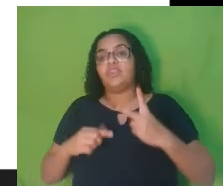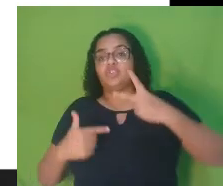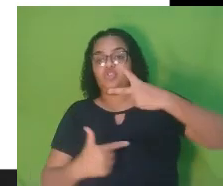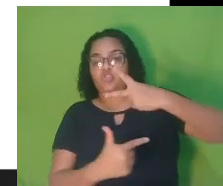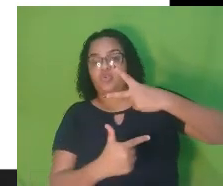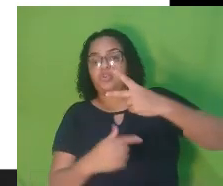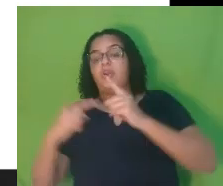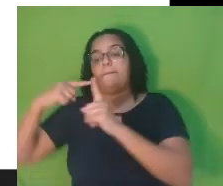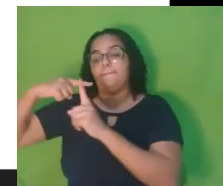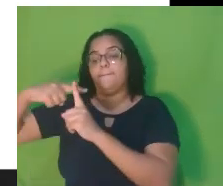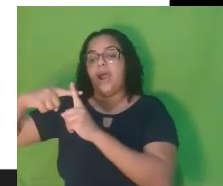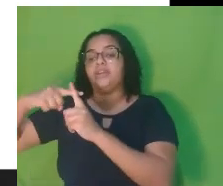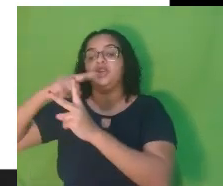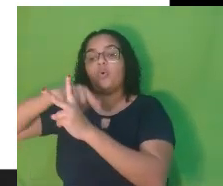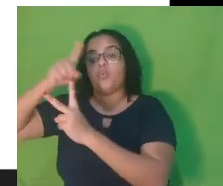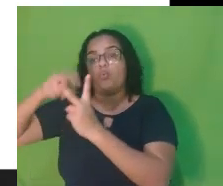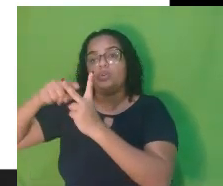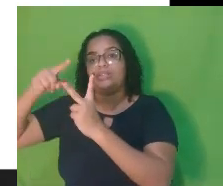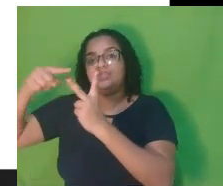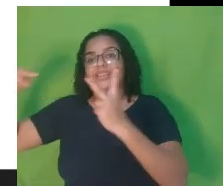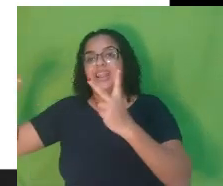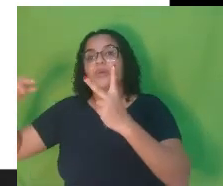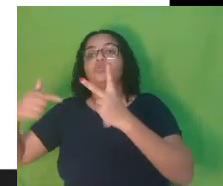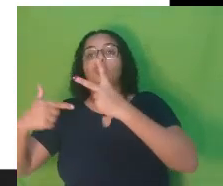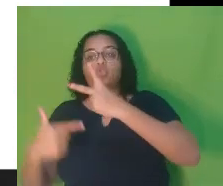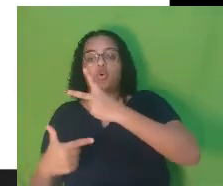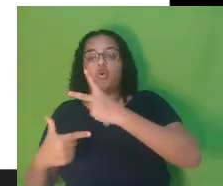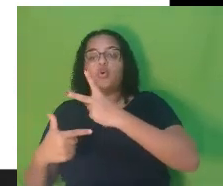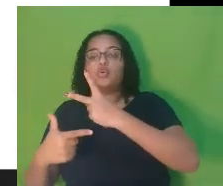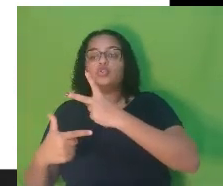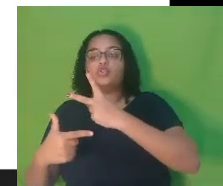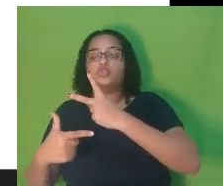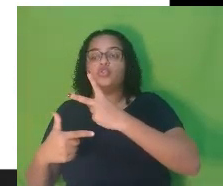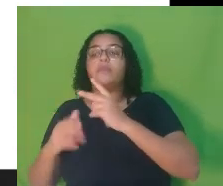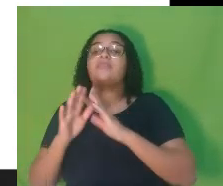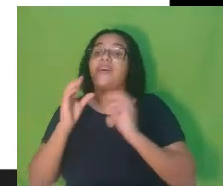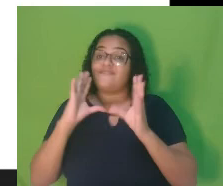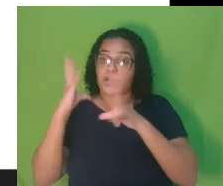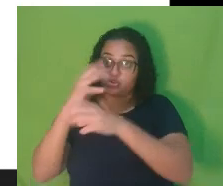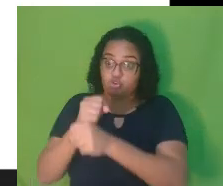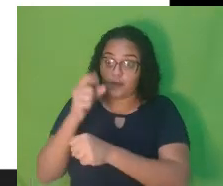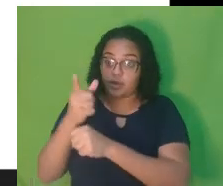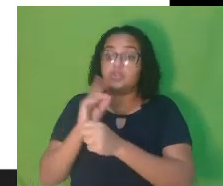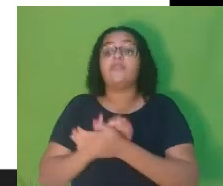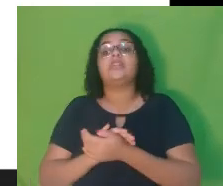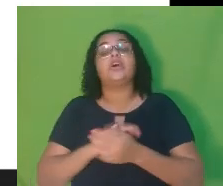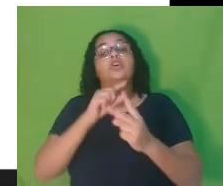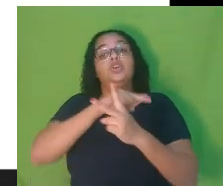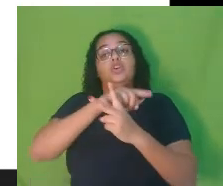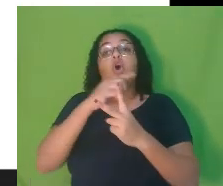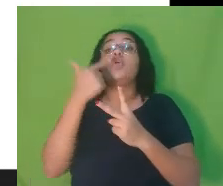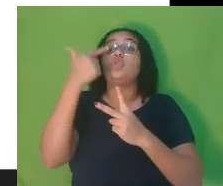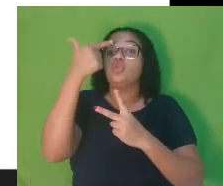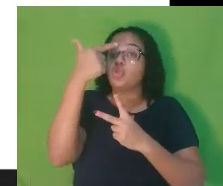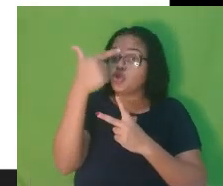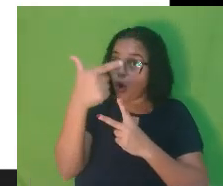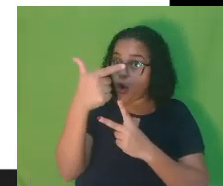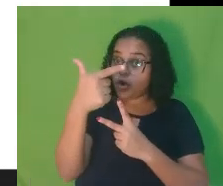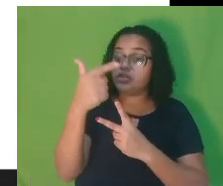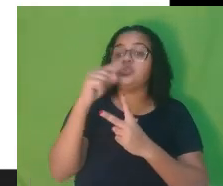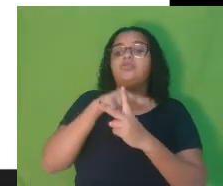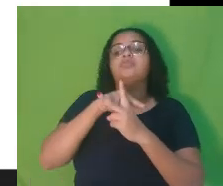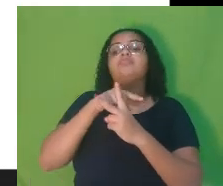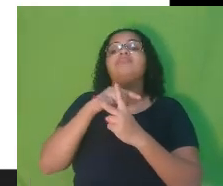45 também. Então, essa soma vai dar 2 raiz de 2 sobre